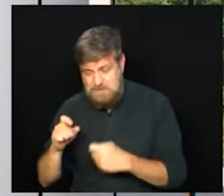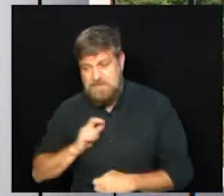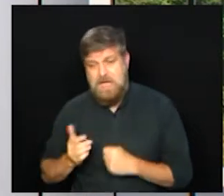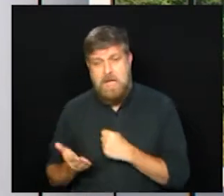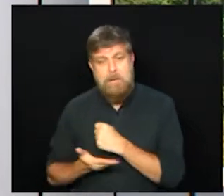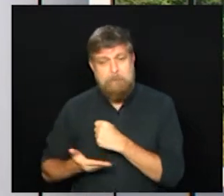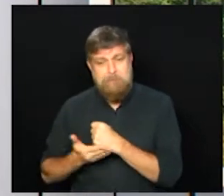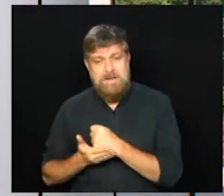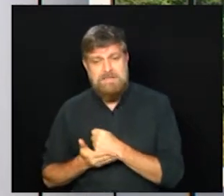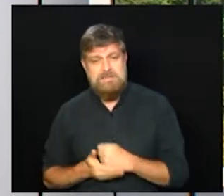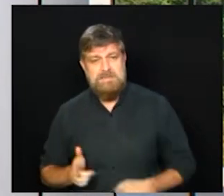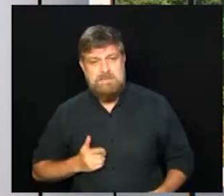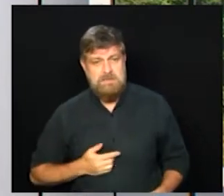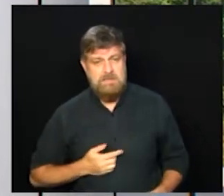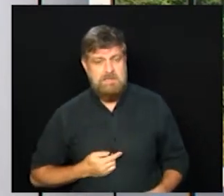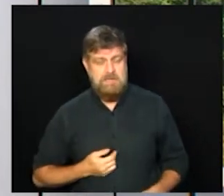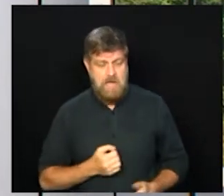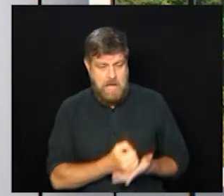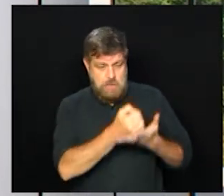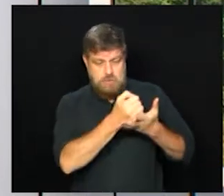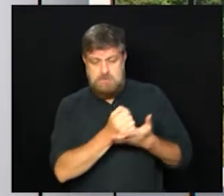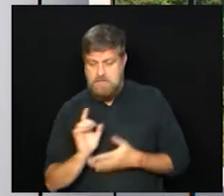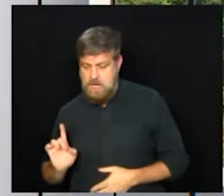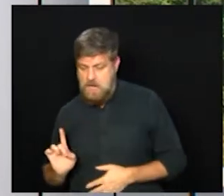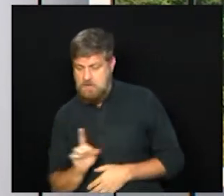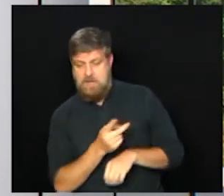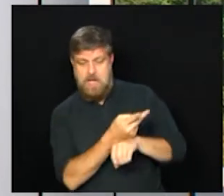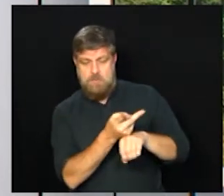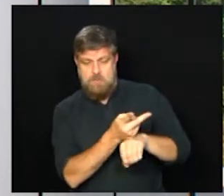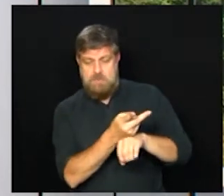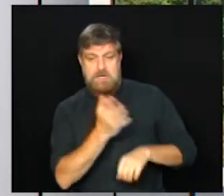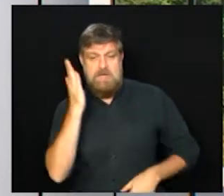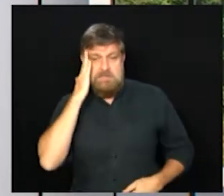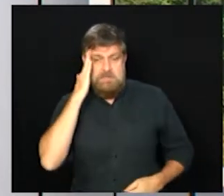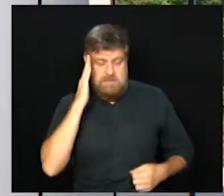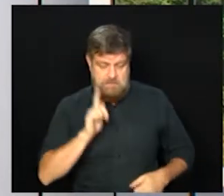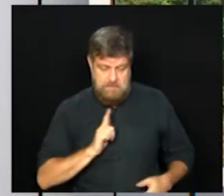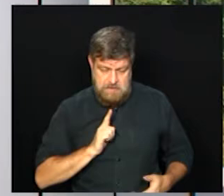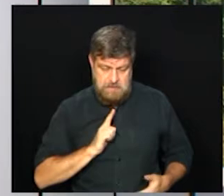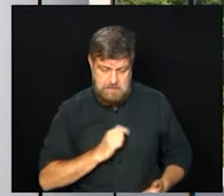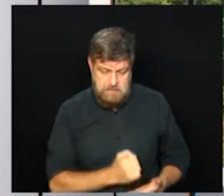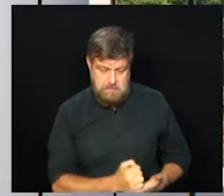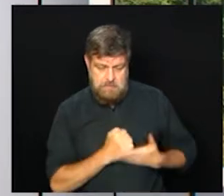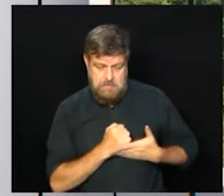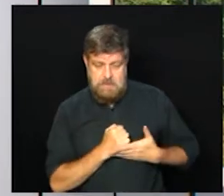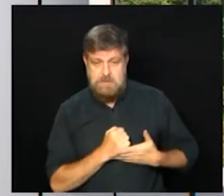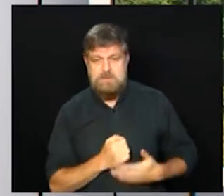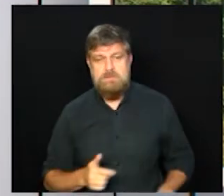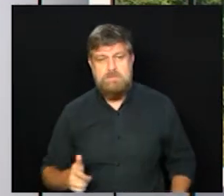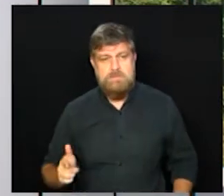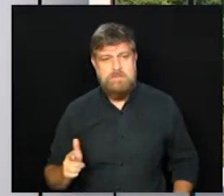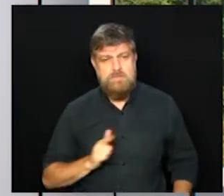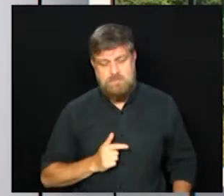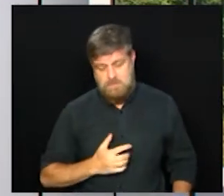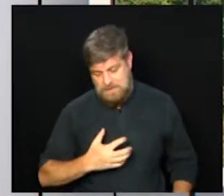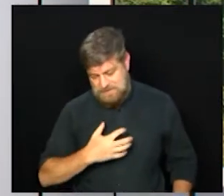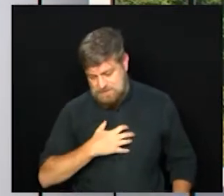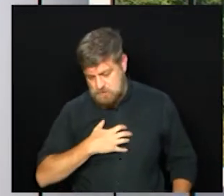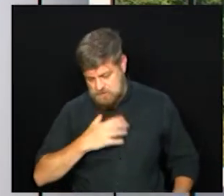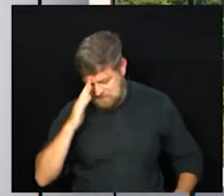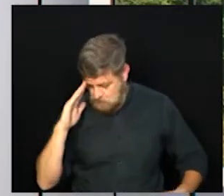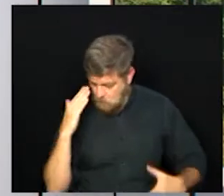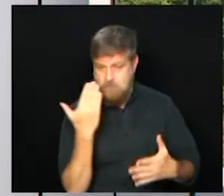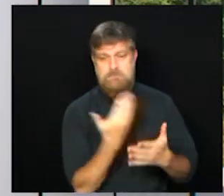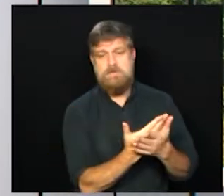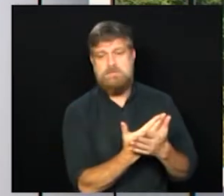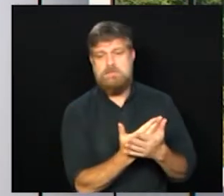procurar ajuda, né, se ela sentir que ela tem um respaldo, né, a quem, se ela tiver confiança